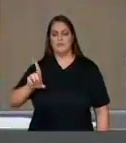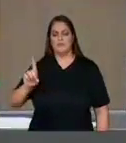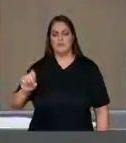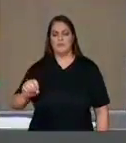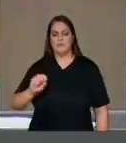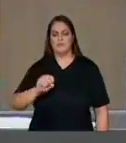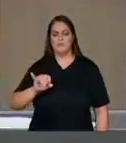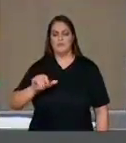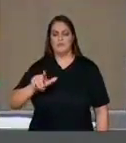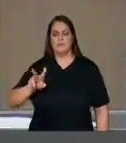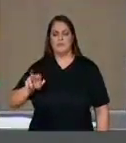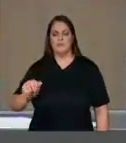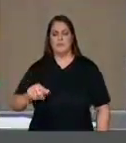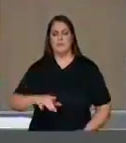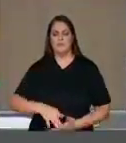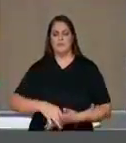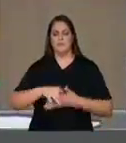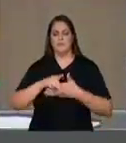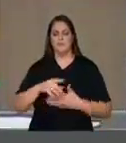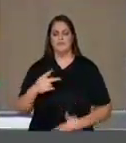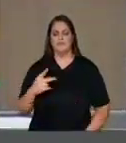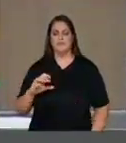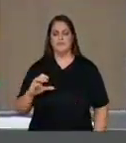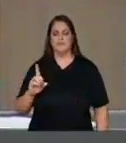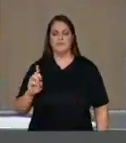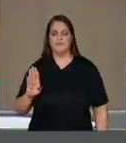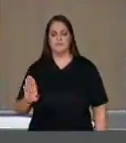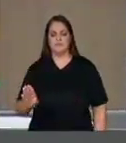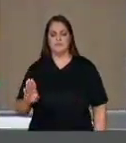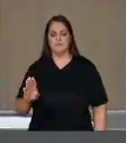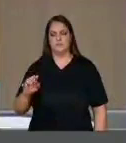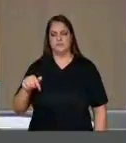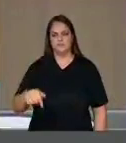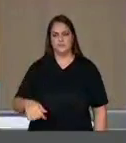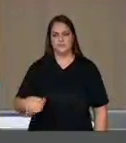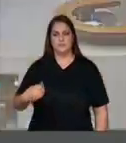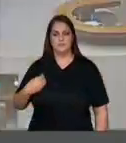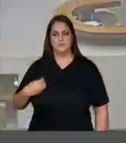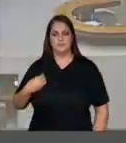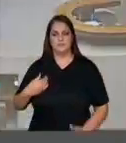Silva, líder do PCdoB nesta casa.